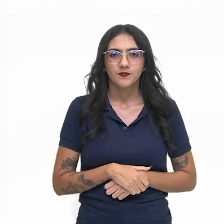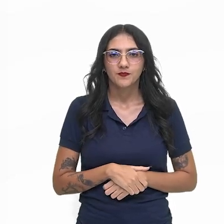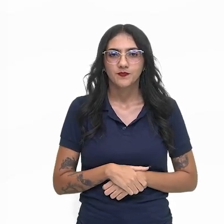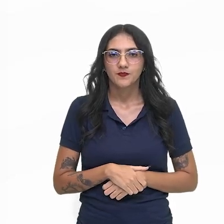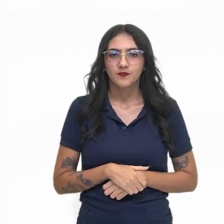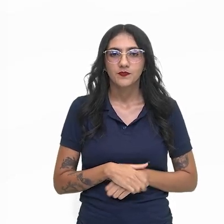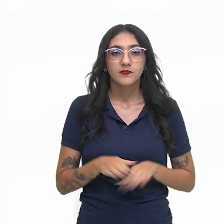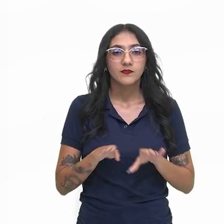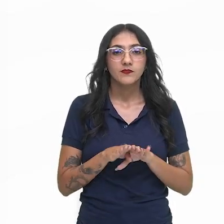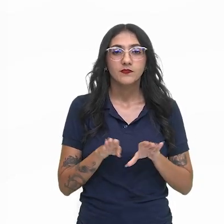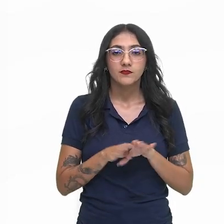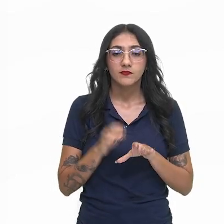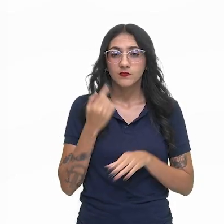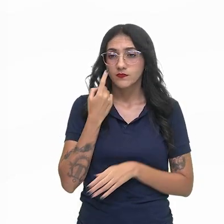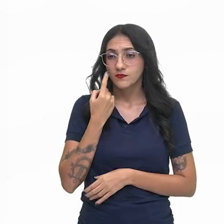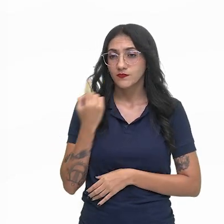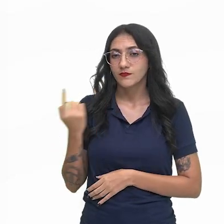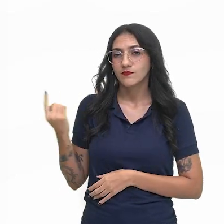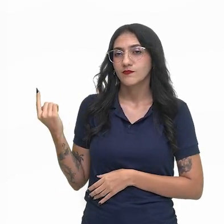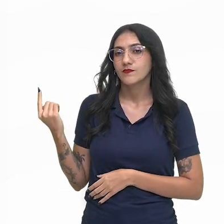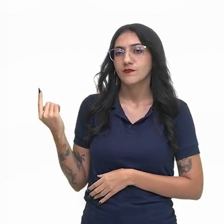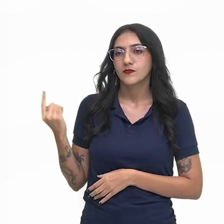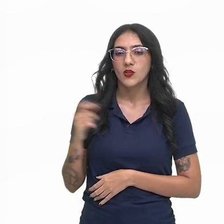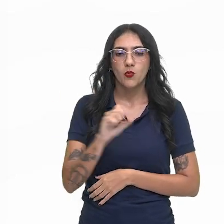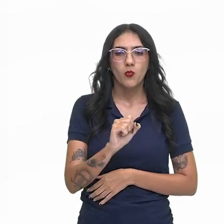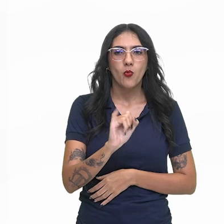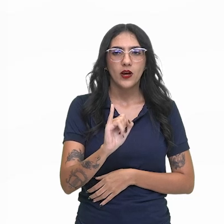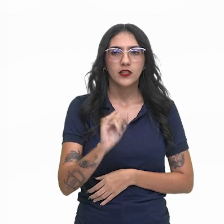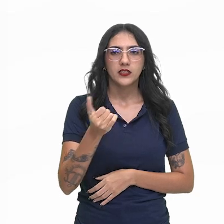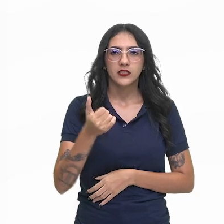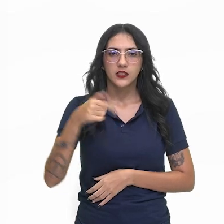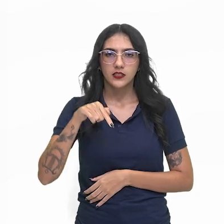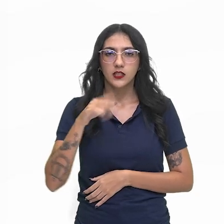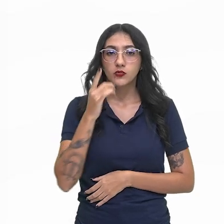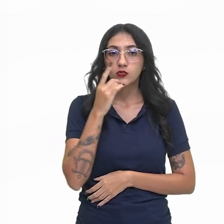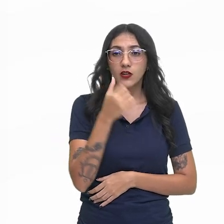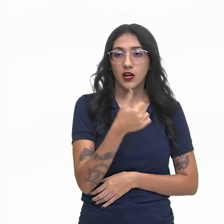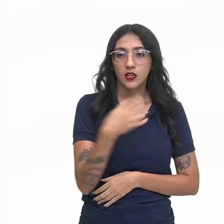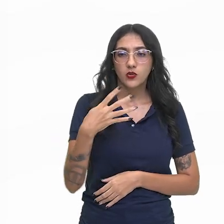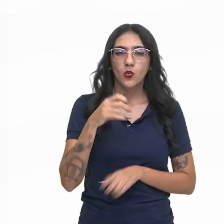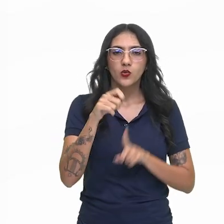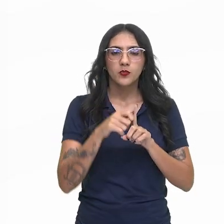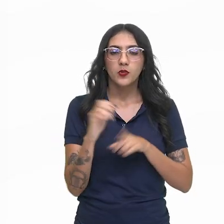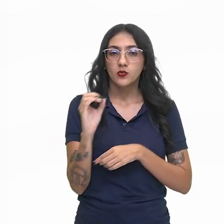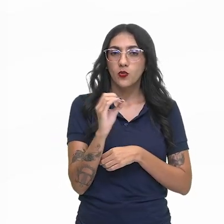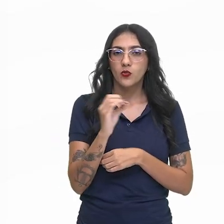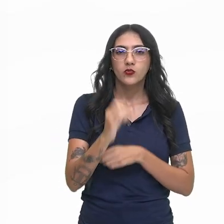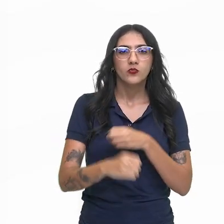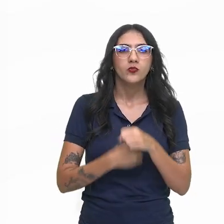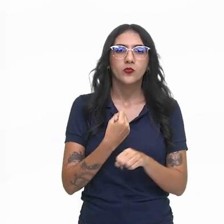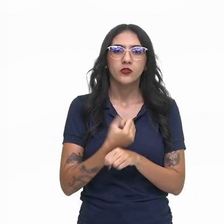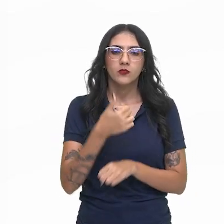nessa aula é para o ato institucional número 17, datado do dia 14 de outubro de